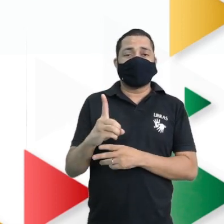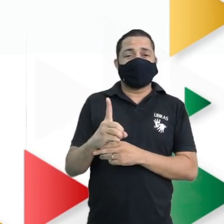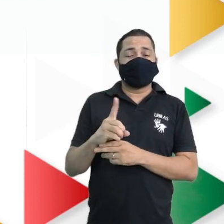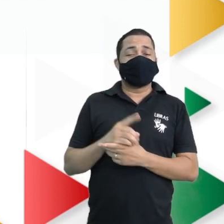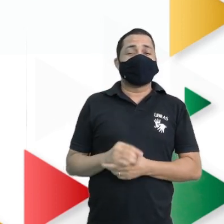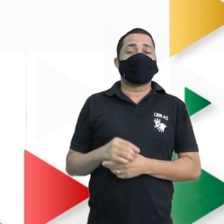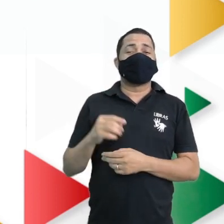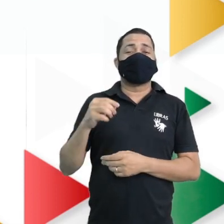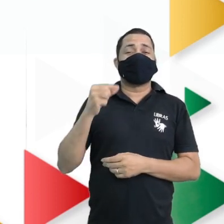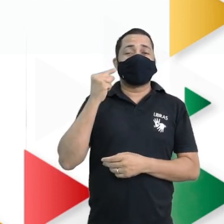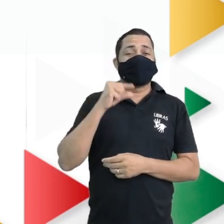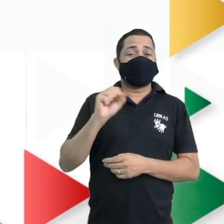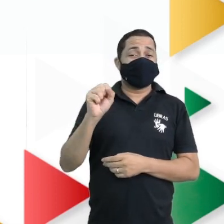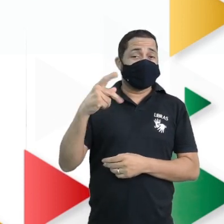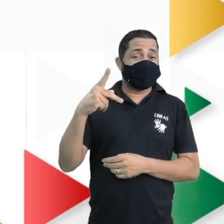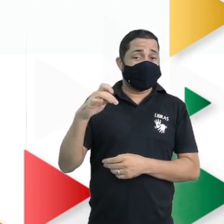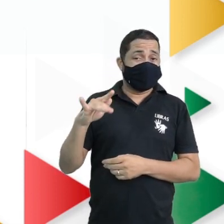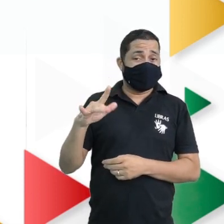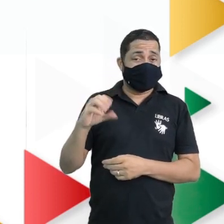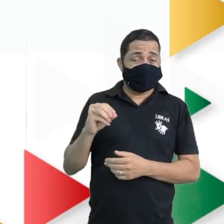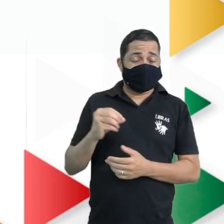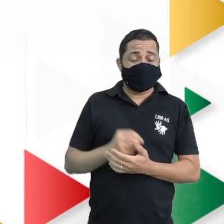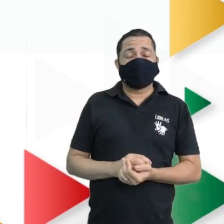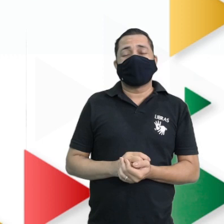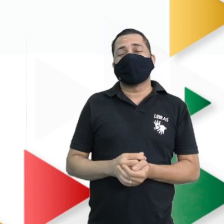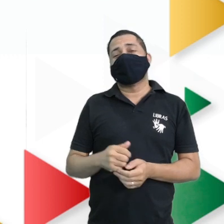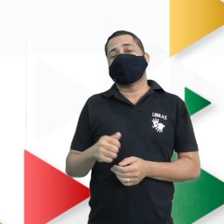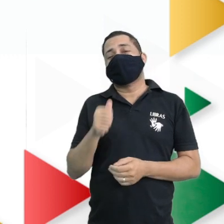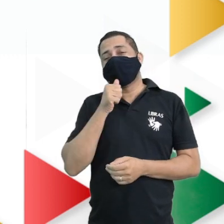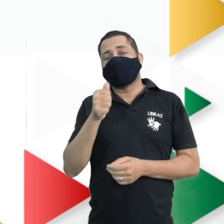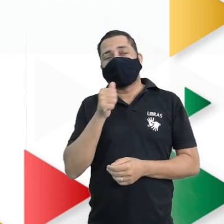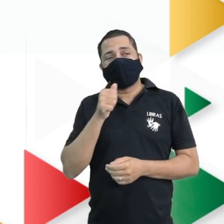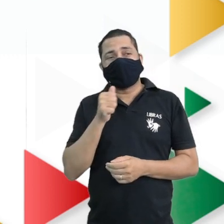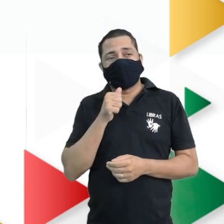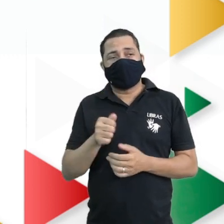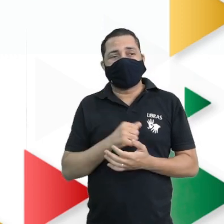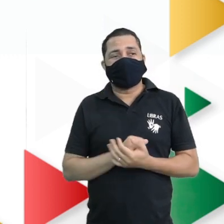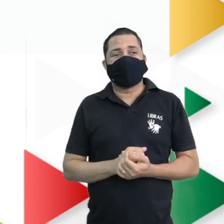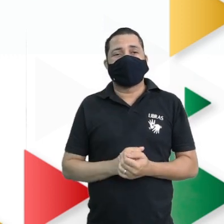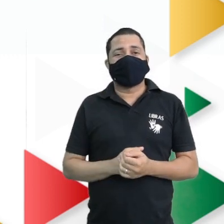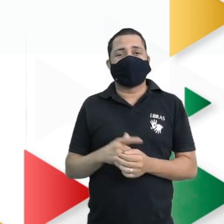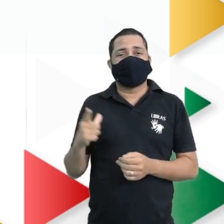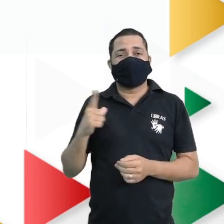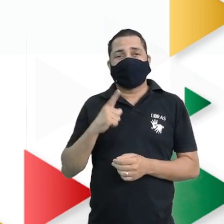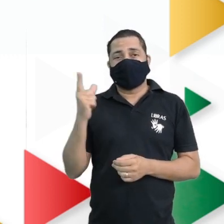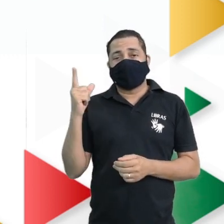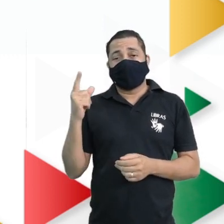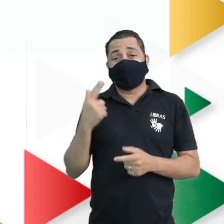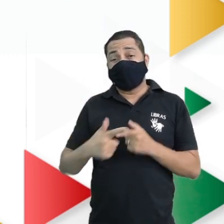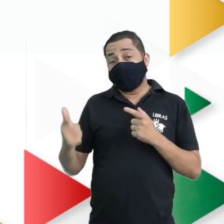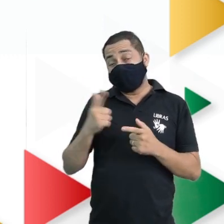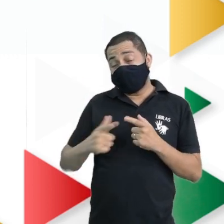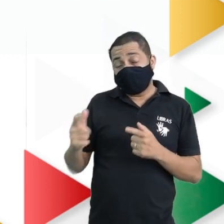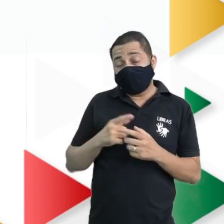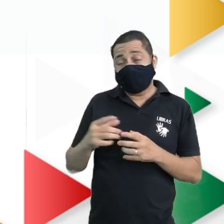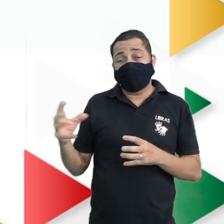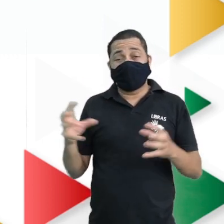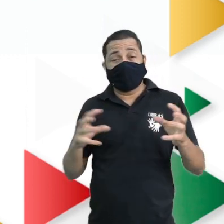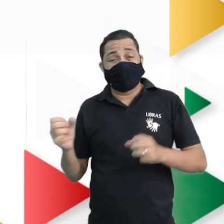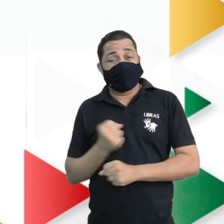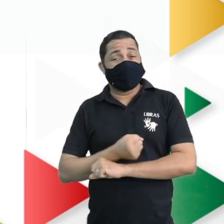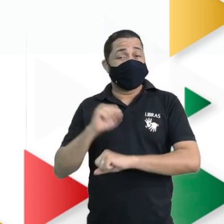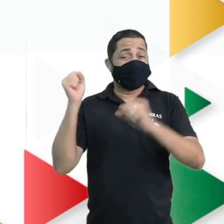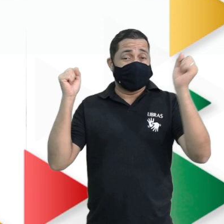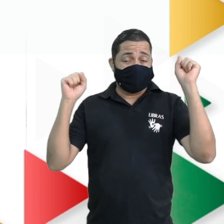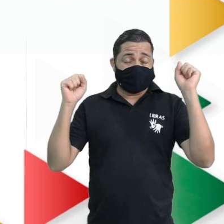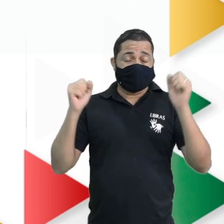era Pedrinho ainda, e este período é caracterizado por um momento de grandes conturbações no Brasil, com várias revoltas